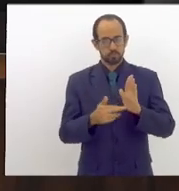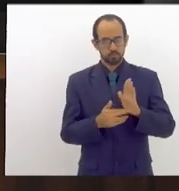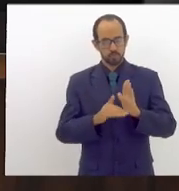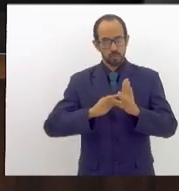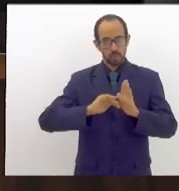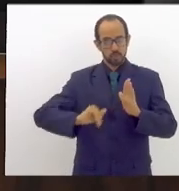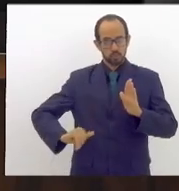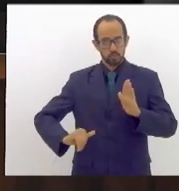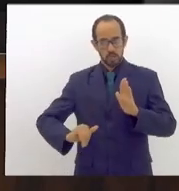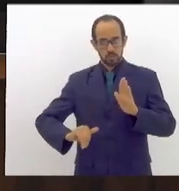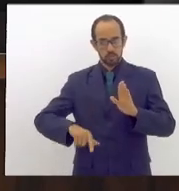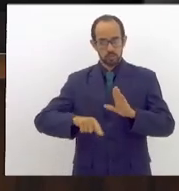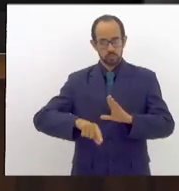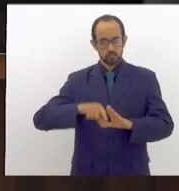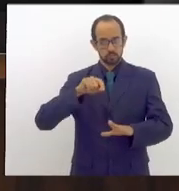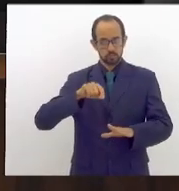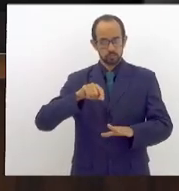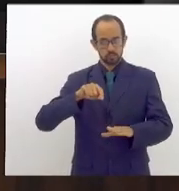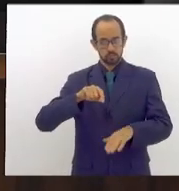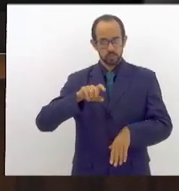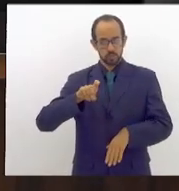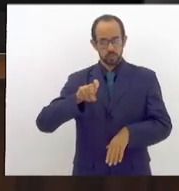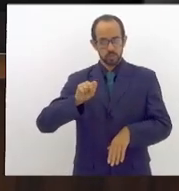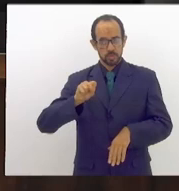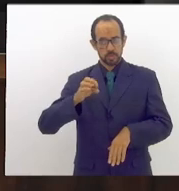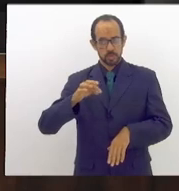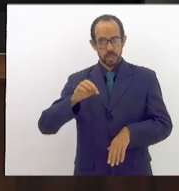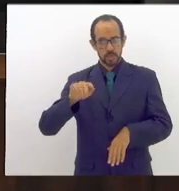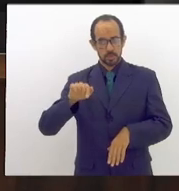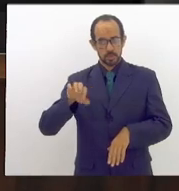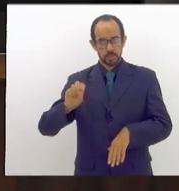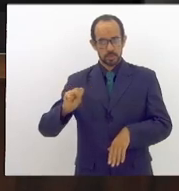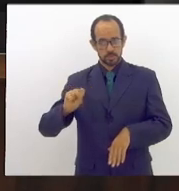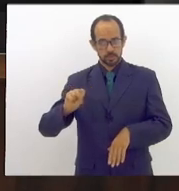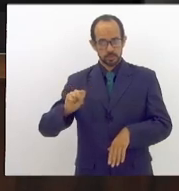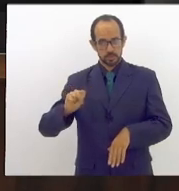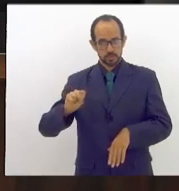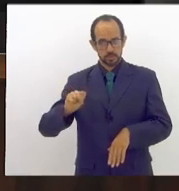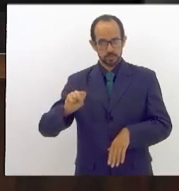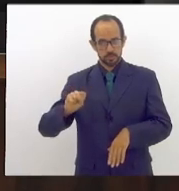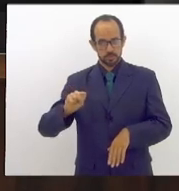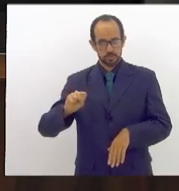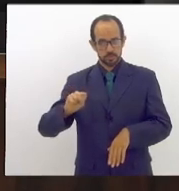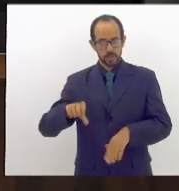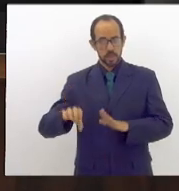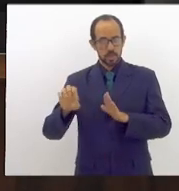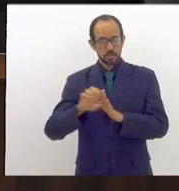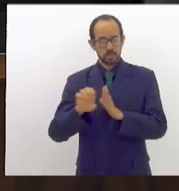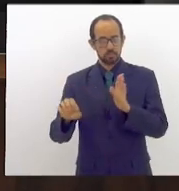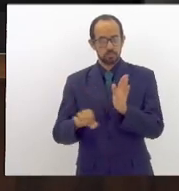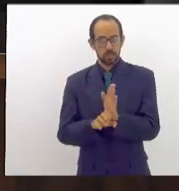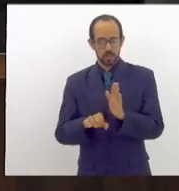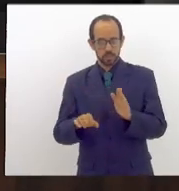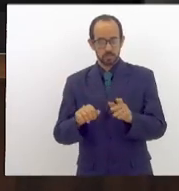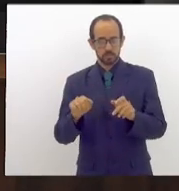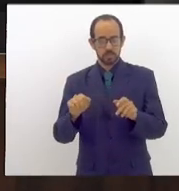destaques o salvo as emendas fizeram